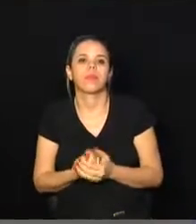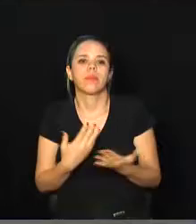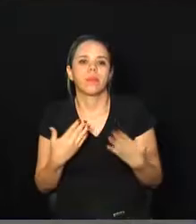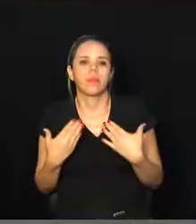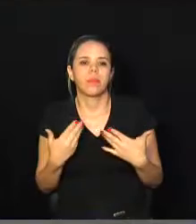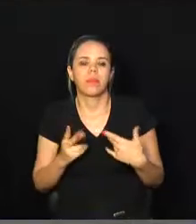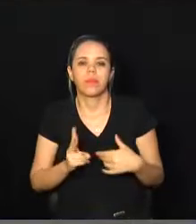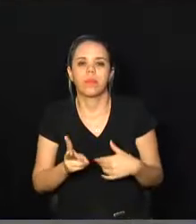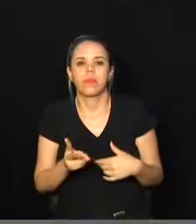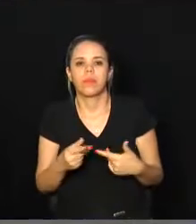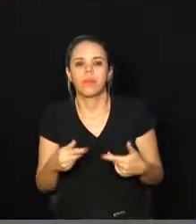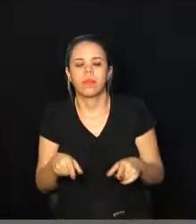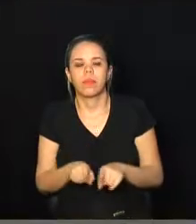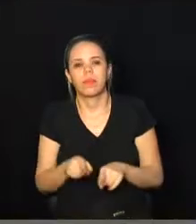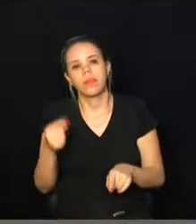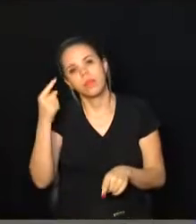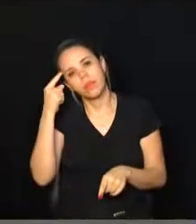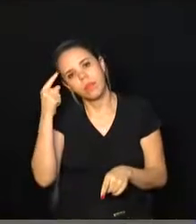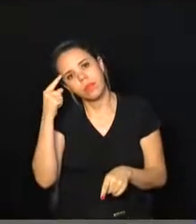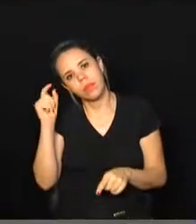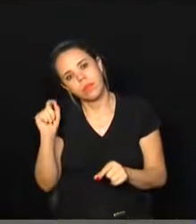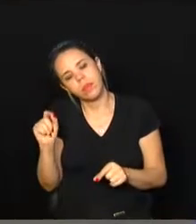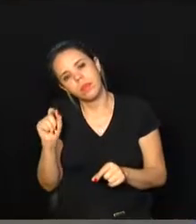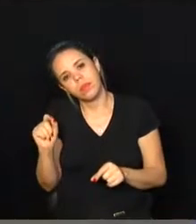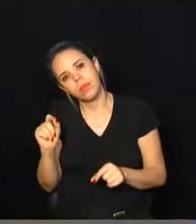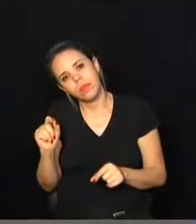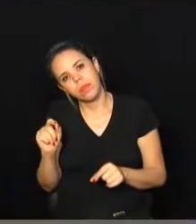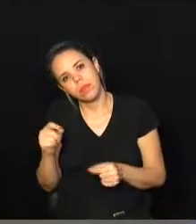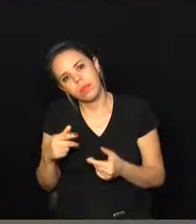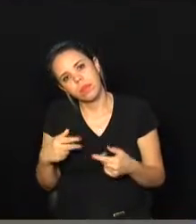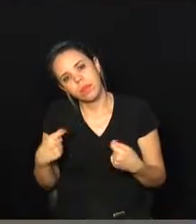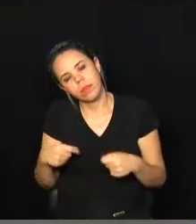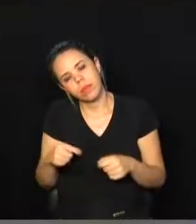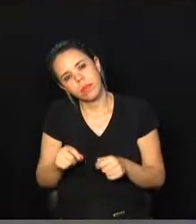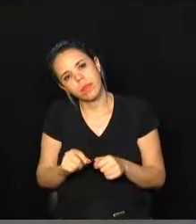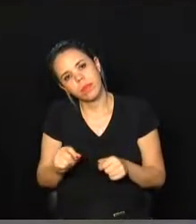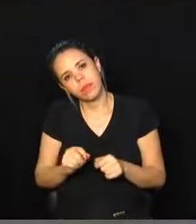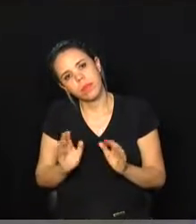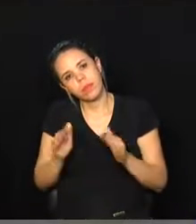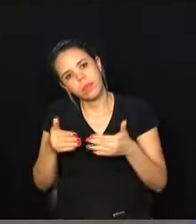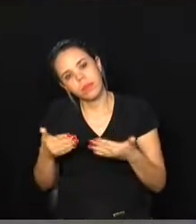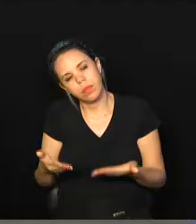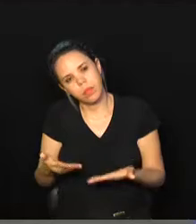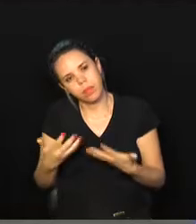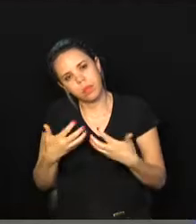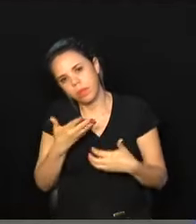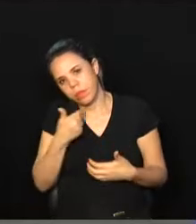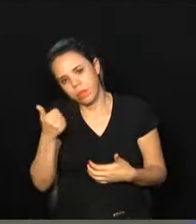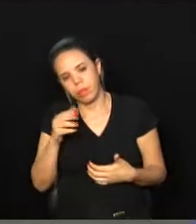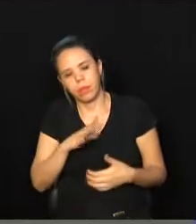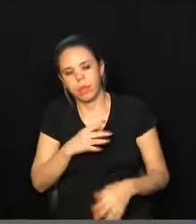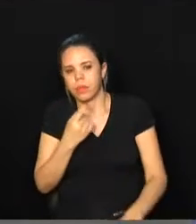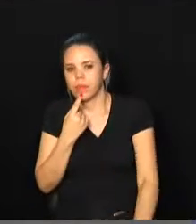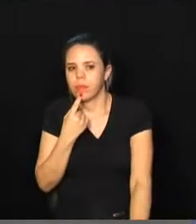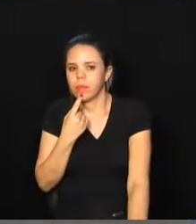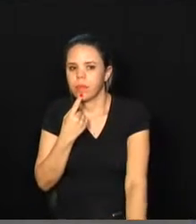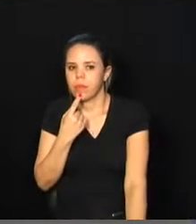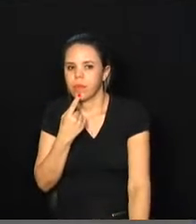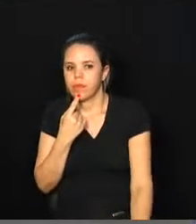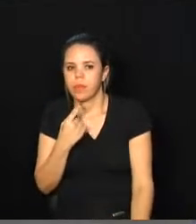debatemos diariamente ideias e demandas que precisam melhorar aqui na cidade de